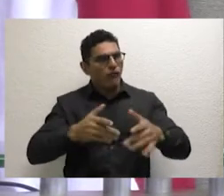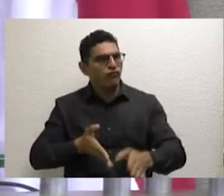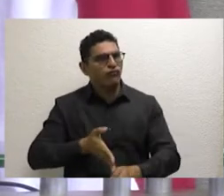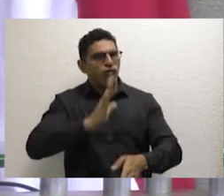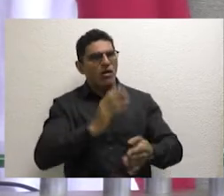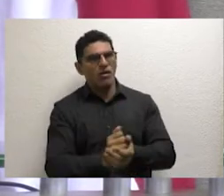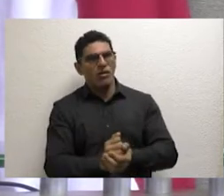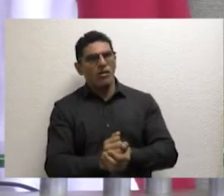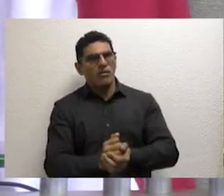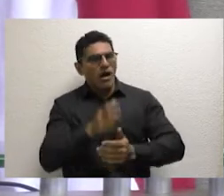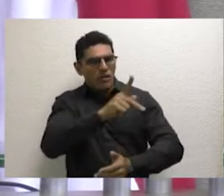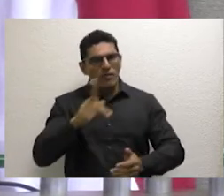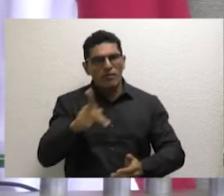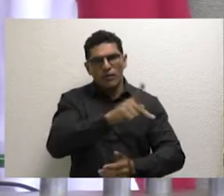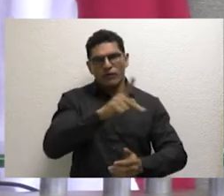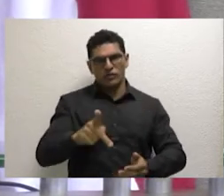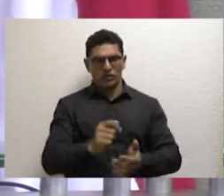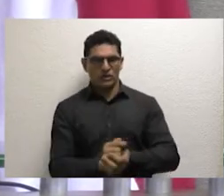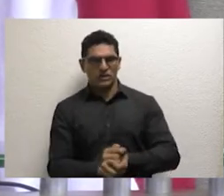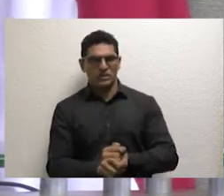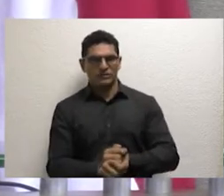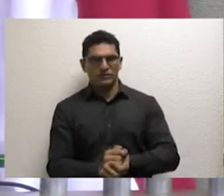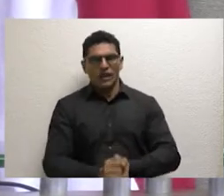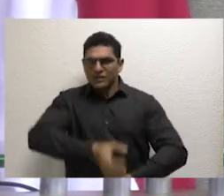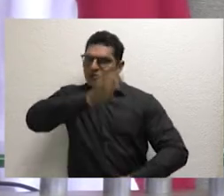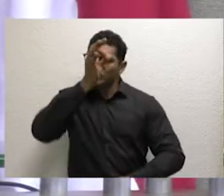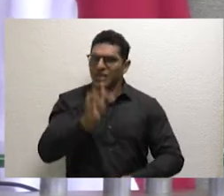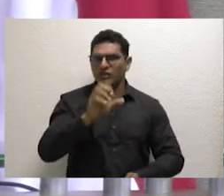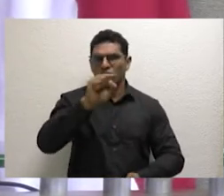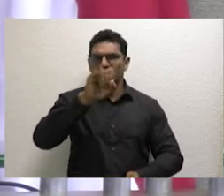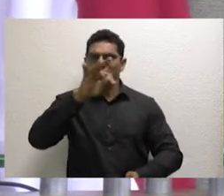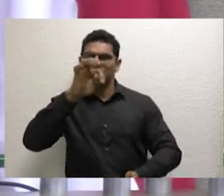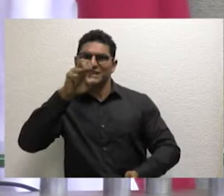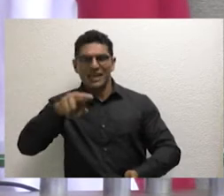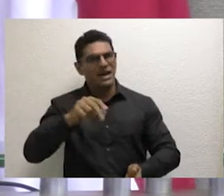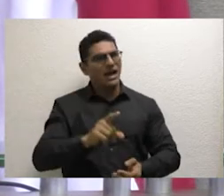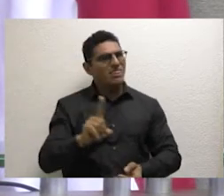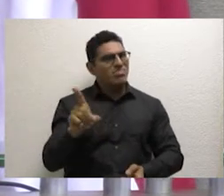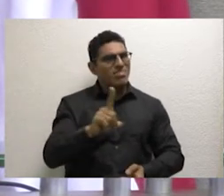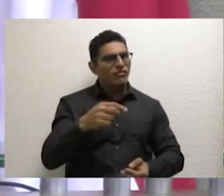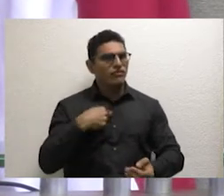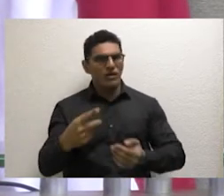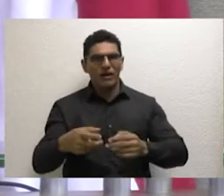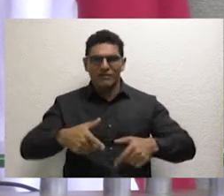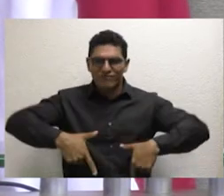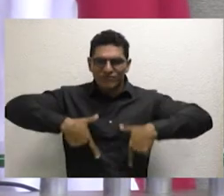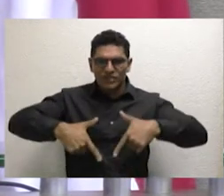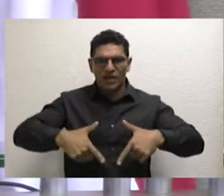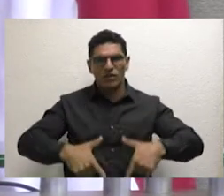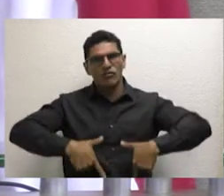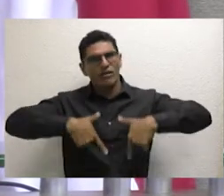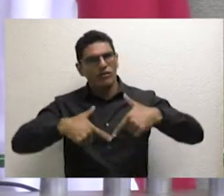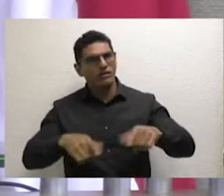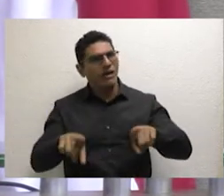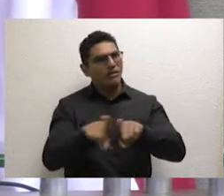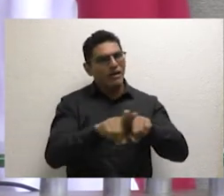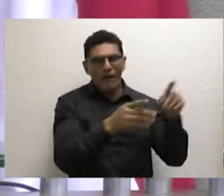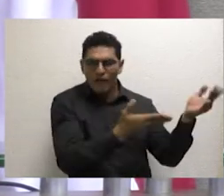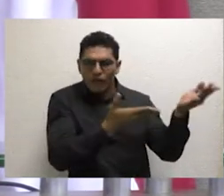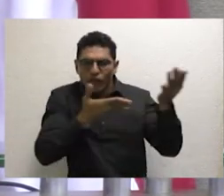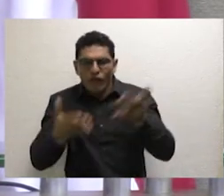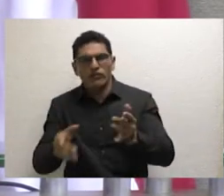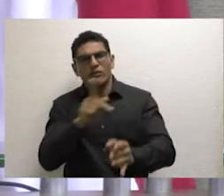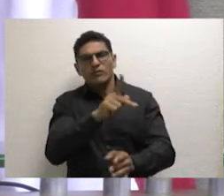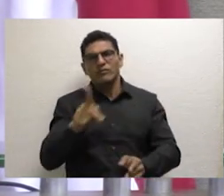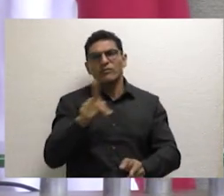categoria nós estamos convictos de que o Cintean não se negará a essa unidade de luta e aceitará o convite feito pelo